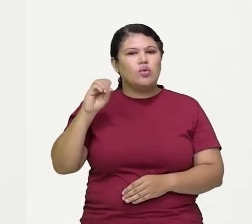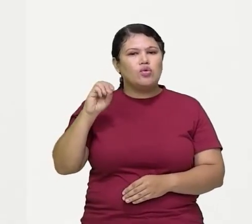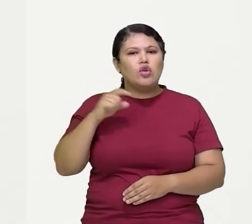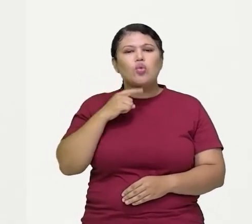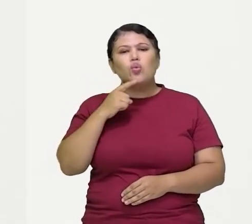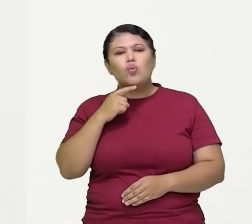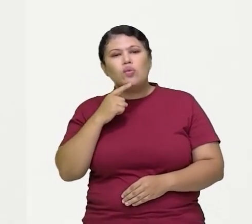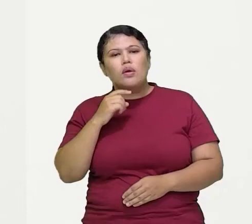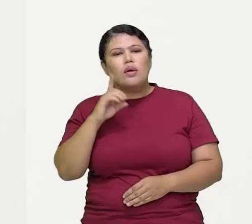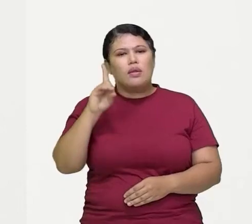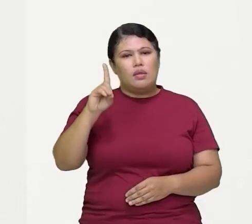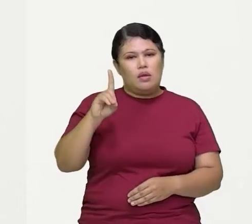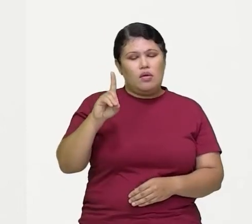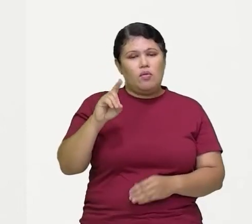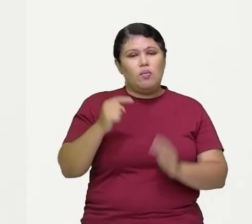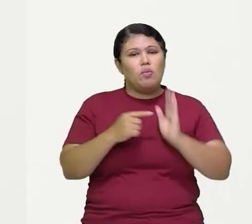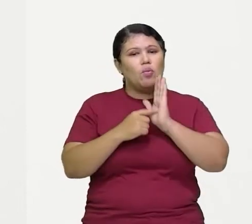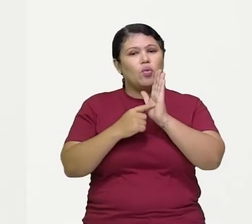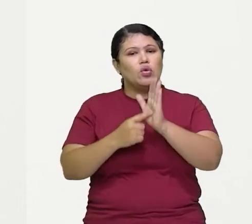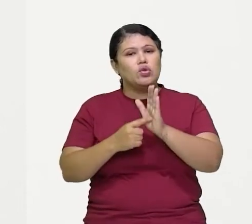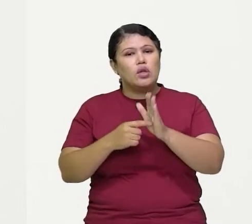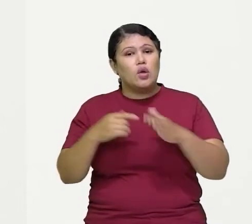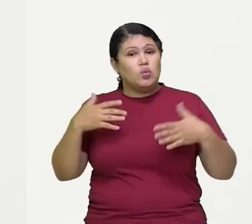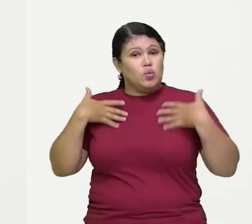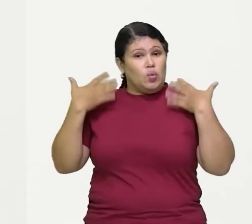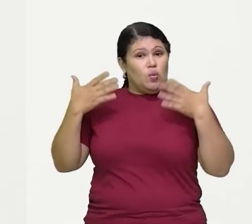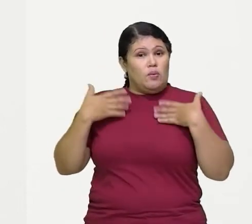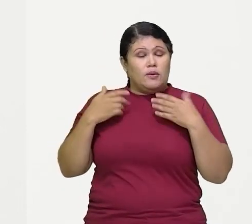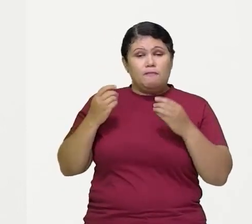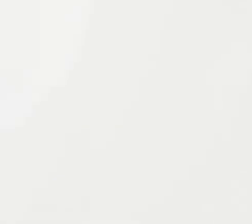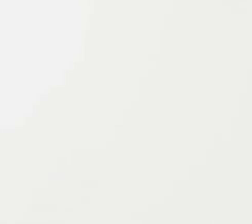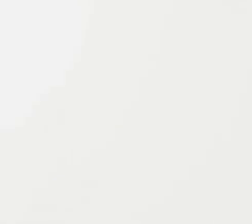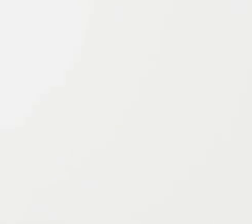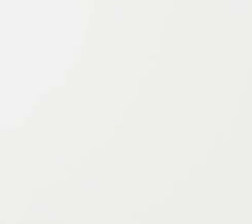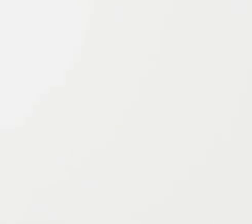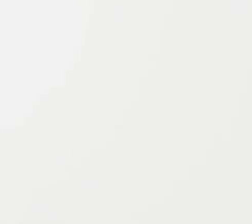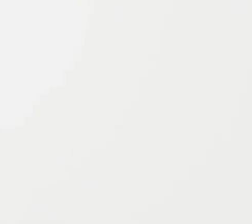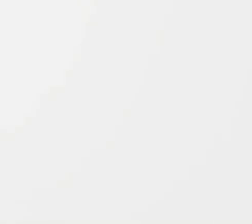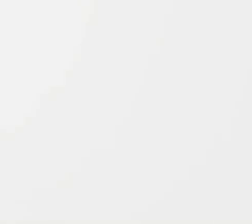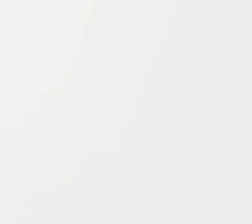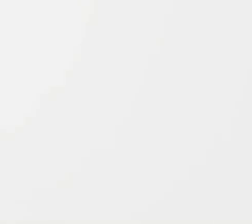Foi usada para indicar uma surpresa, uma hesitação.